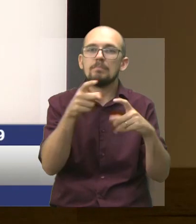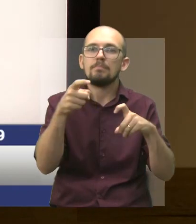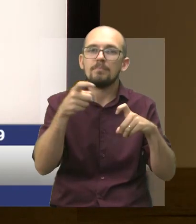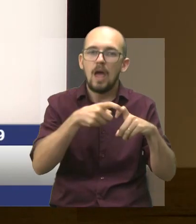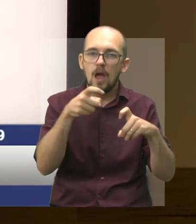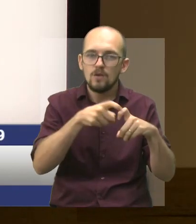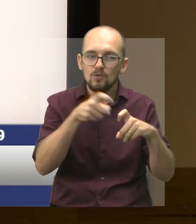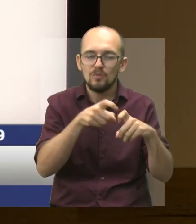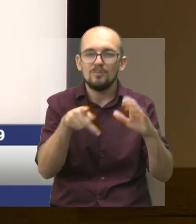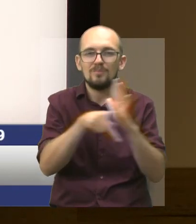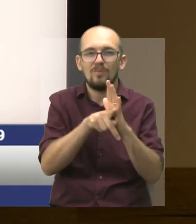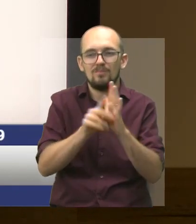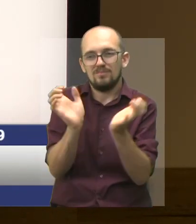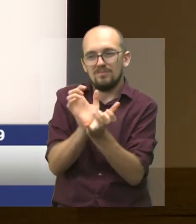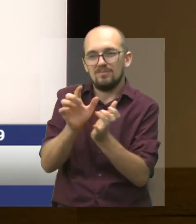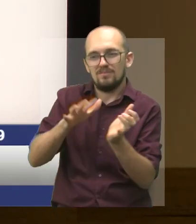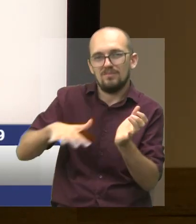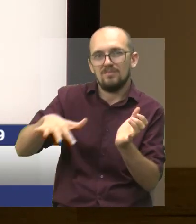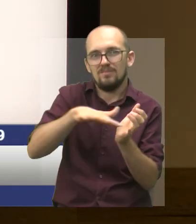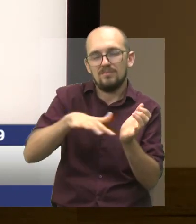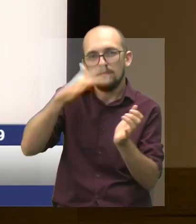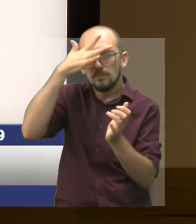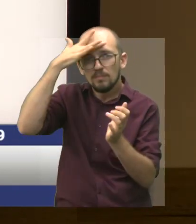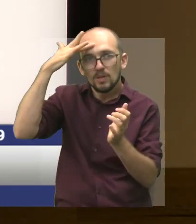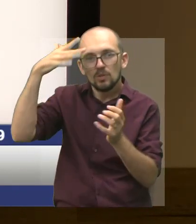que os